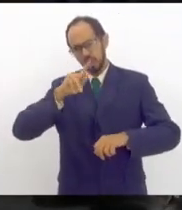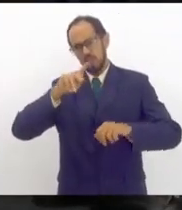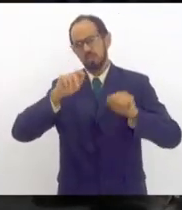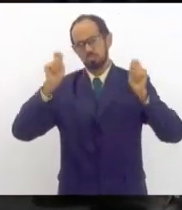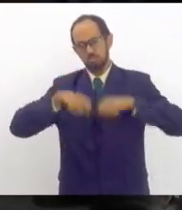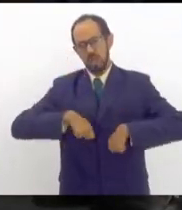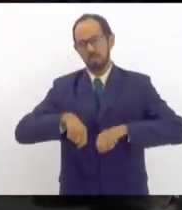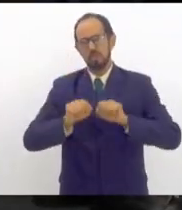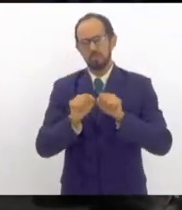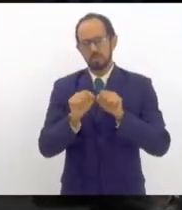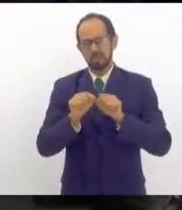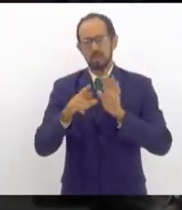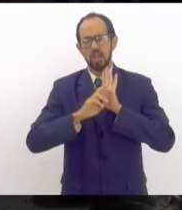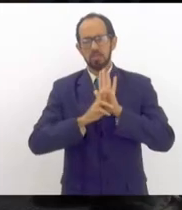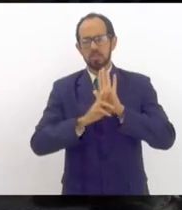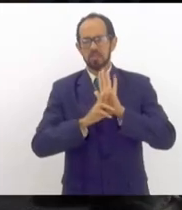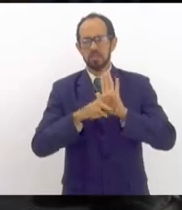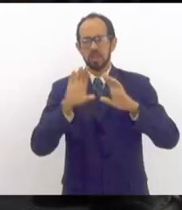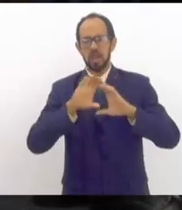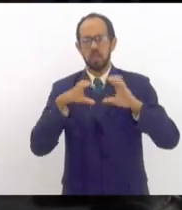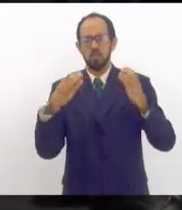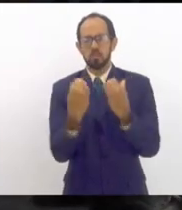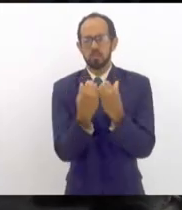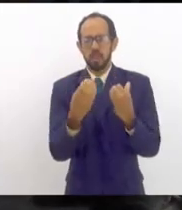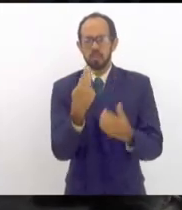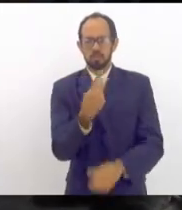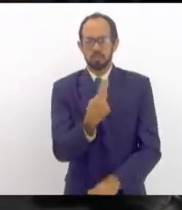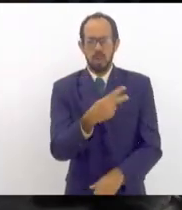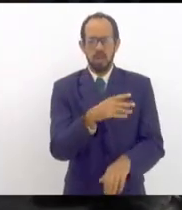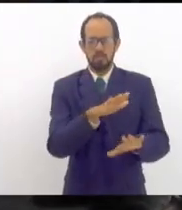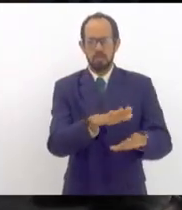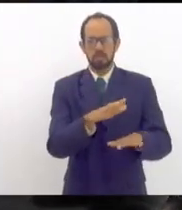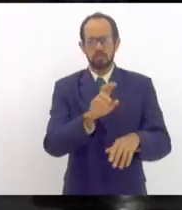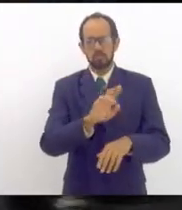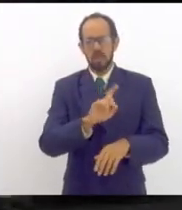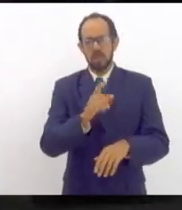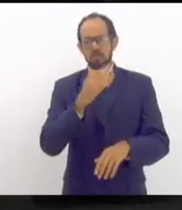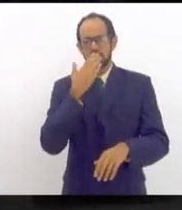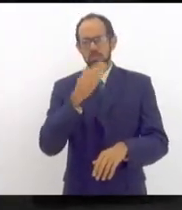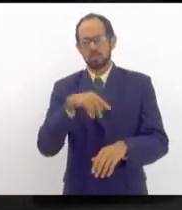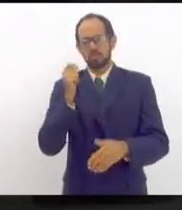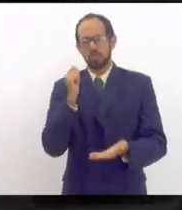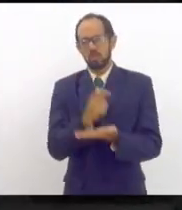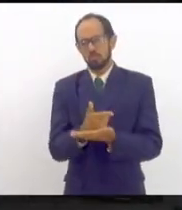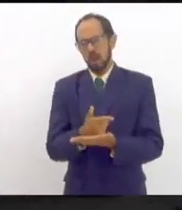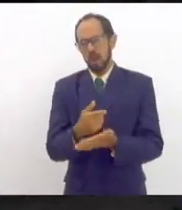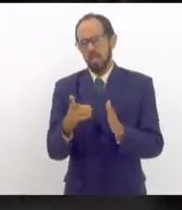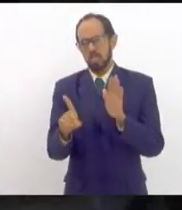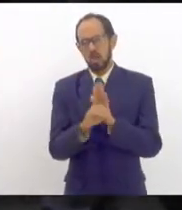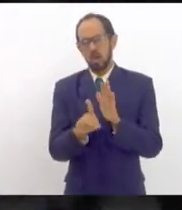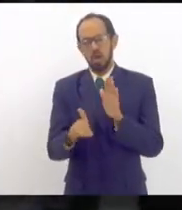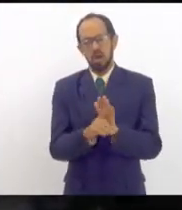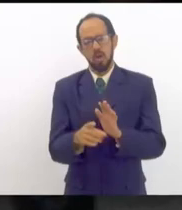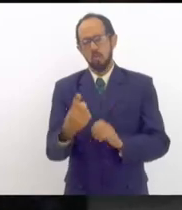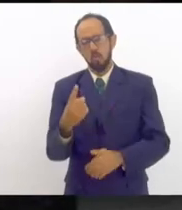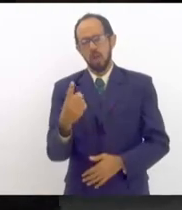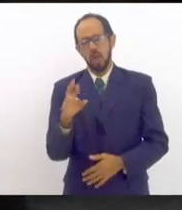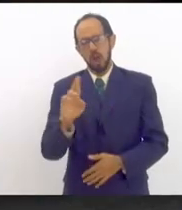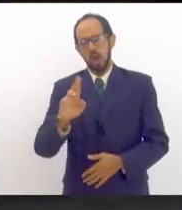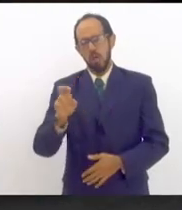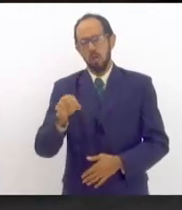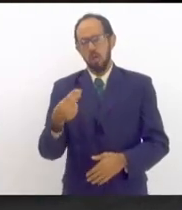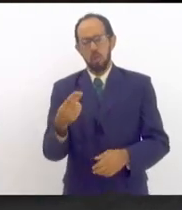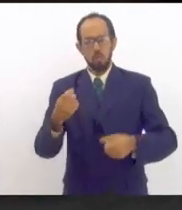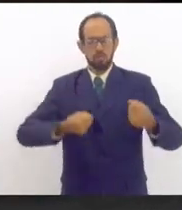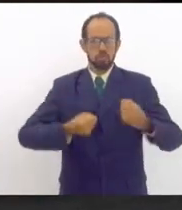podia representar demais a comunidade dela mas não é mandando comprar verdinha r$ 1 e andando de carro importado e não olhando pro